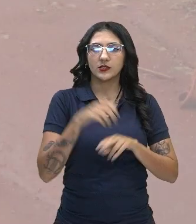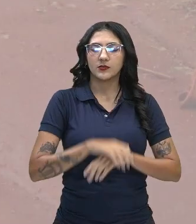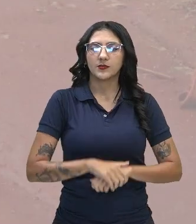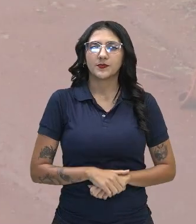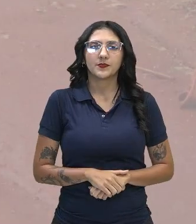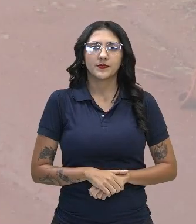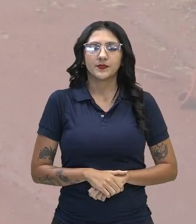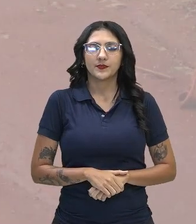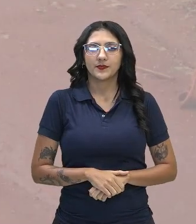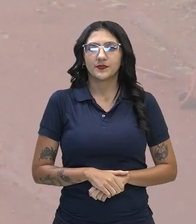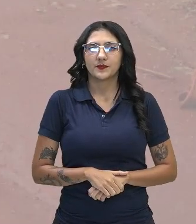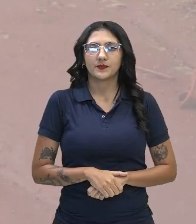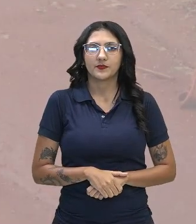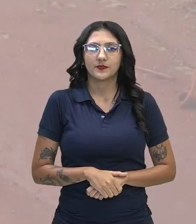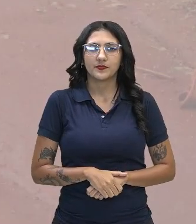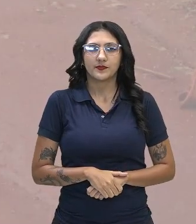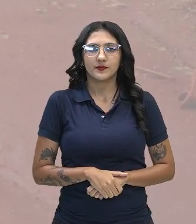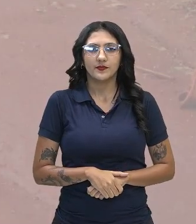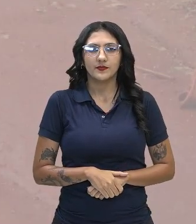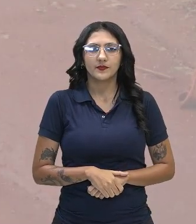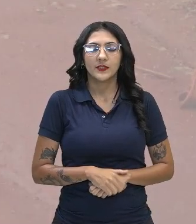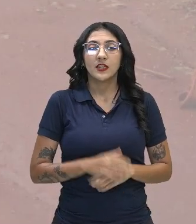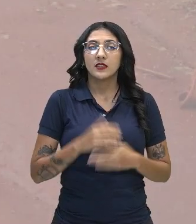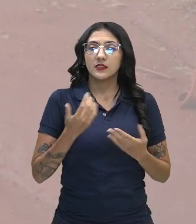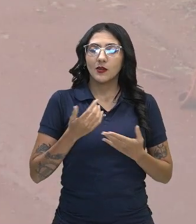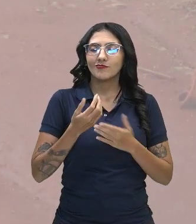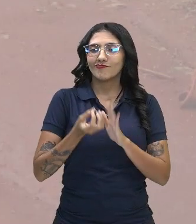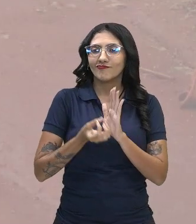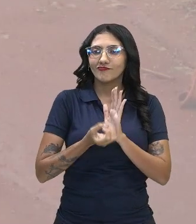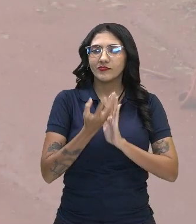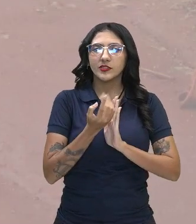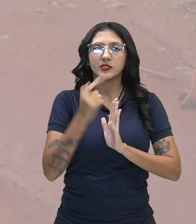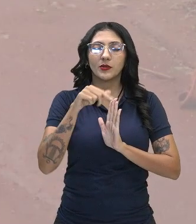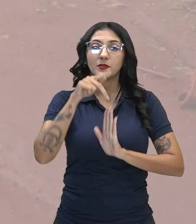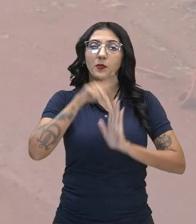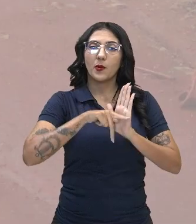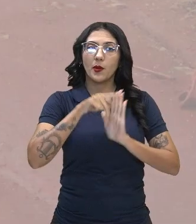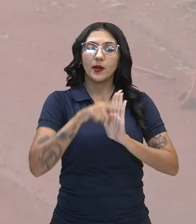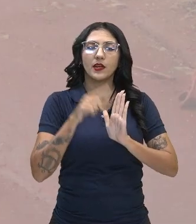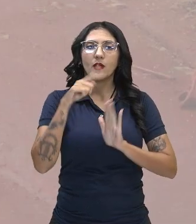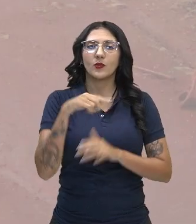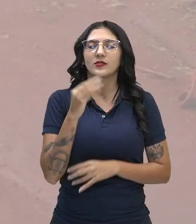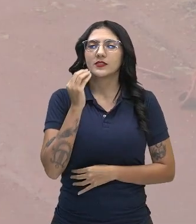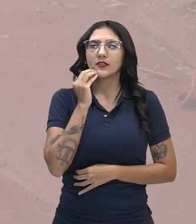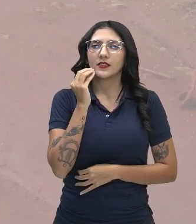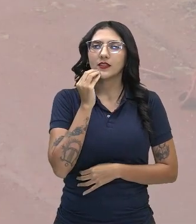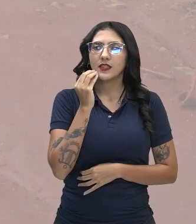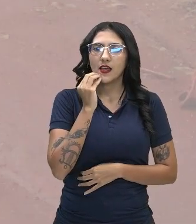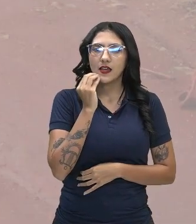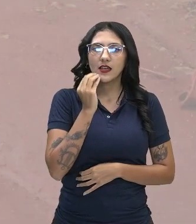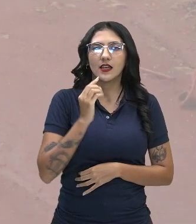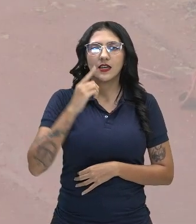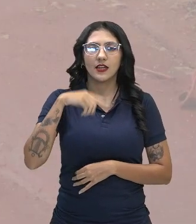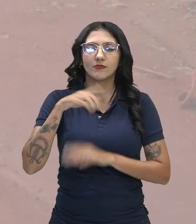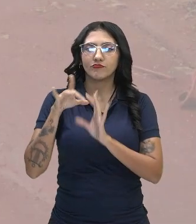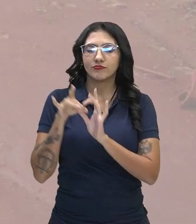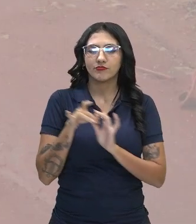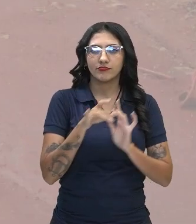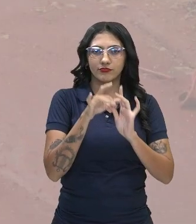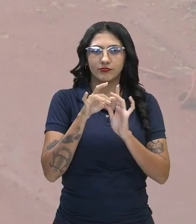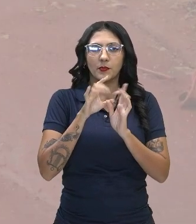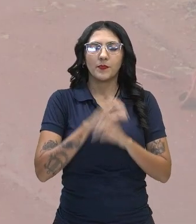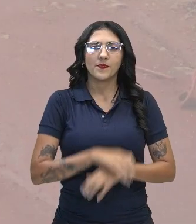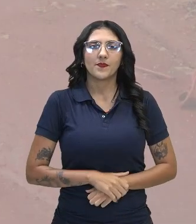isso acaba colocando, né, esses projetos para tentar entrar com essa prática para ter essa integração, né?